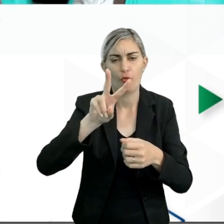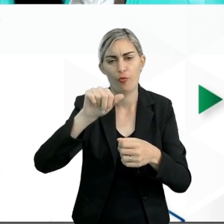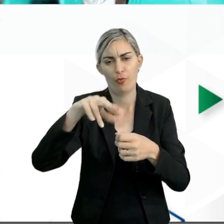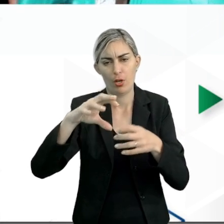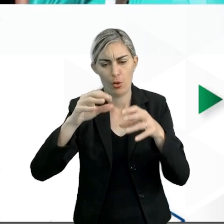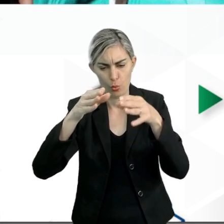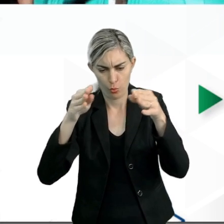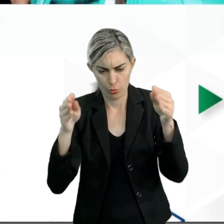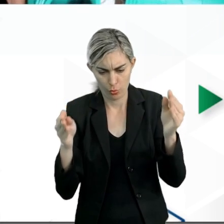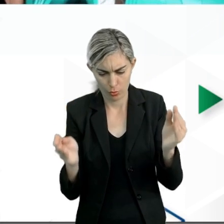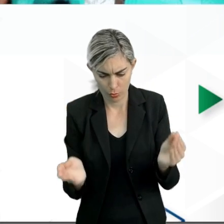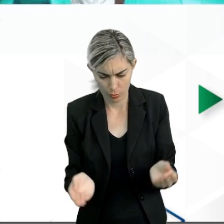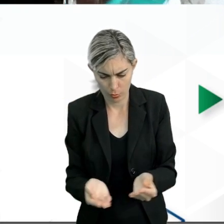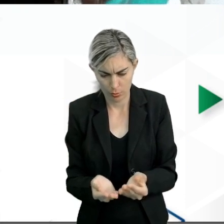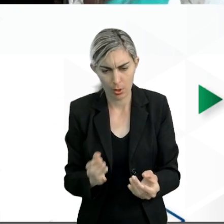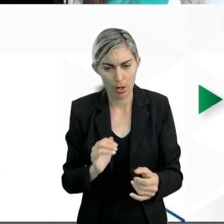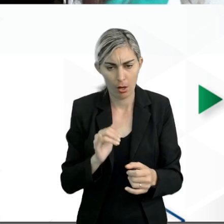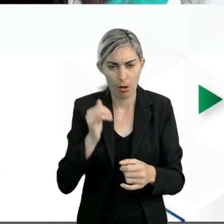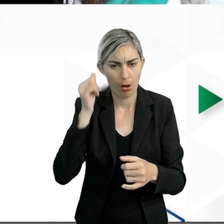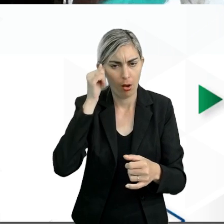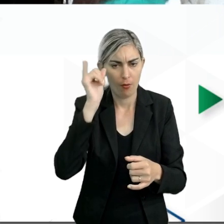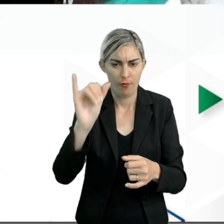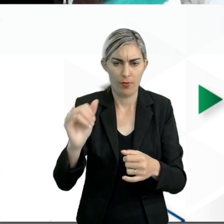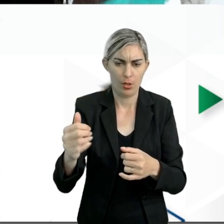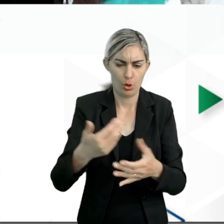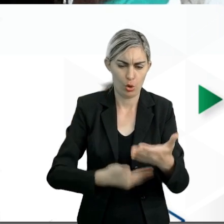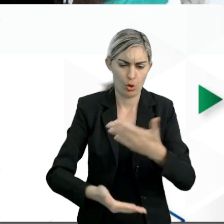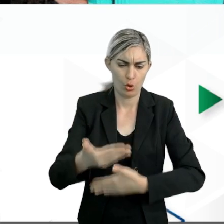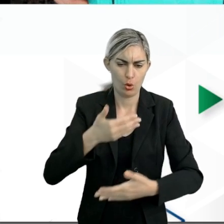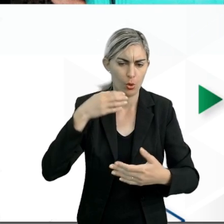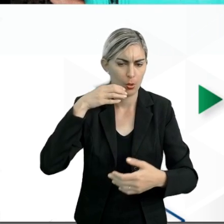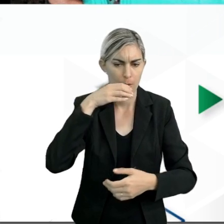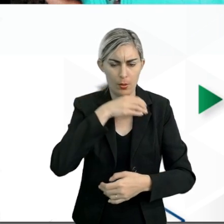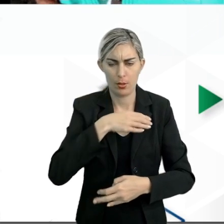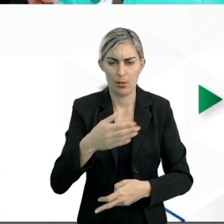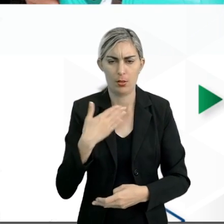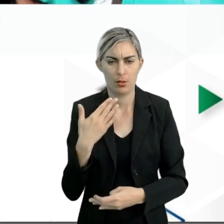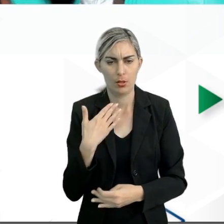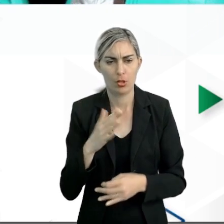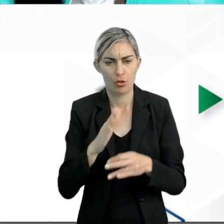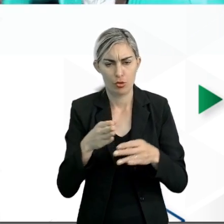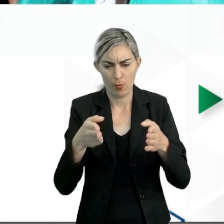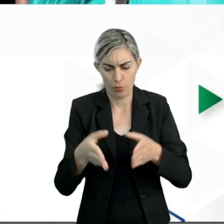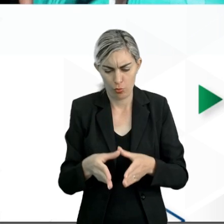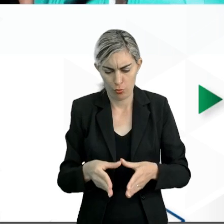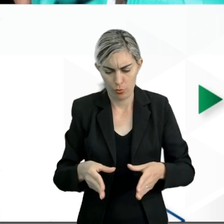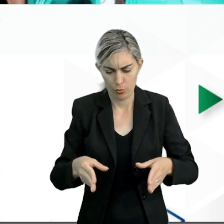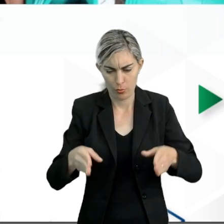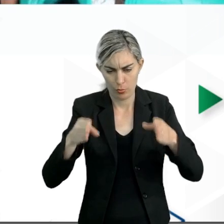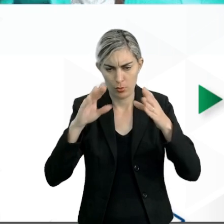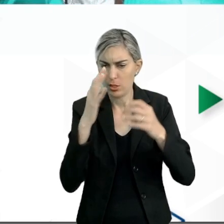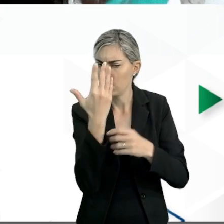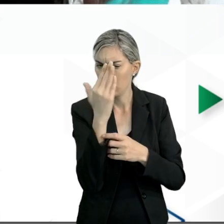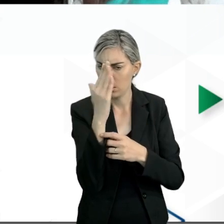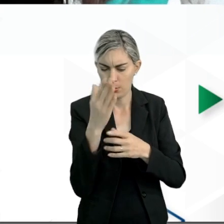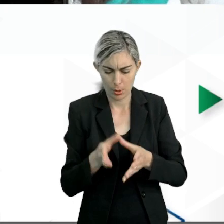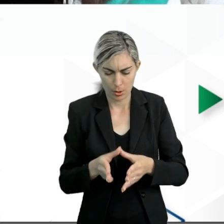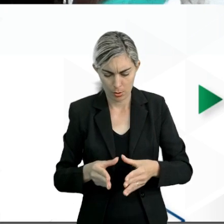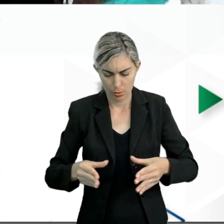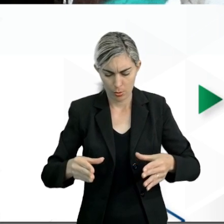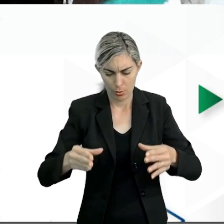vácuo eles evitam trocas de calor por condução já as paredes espelhadas elas